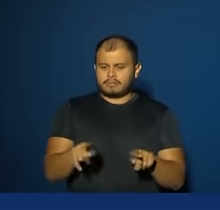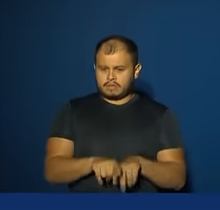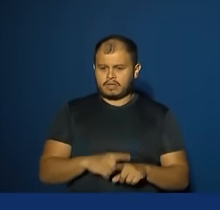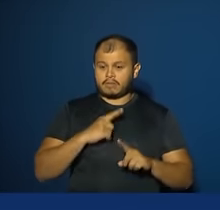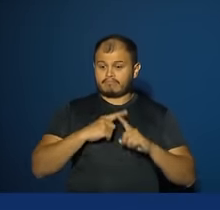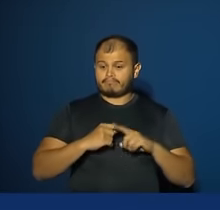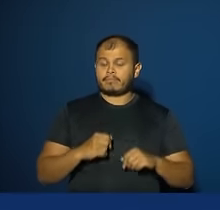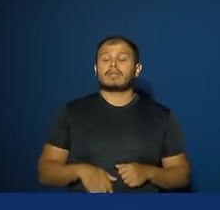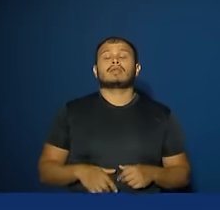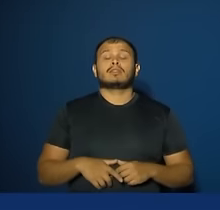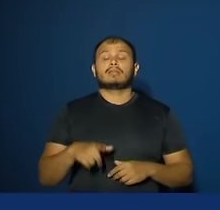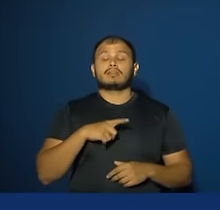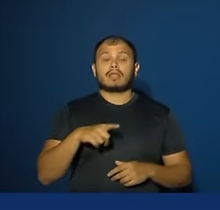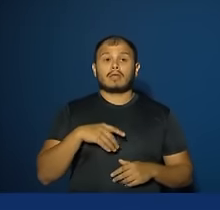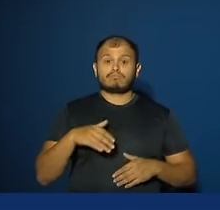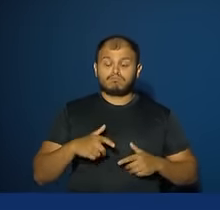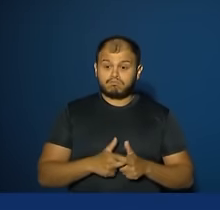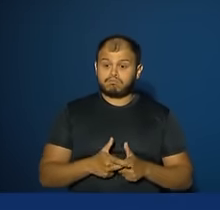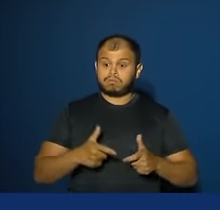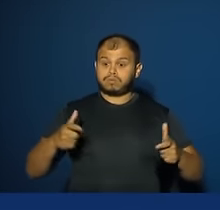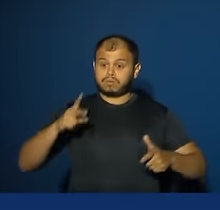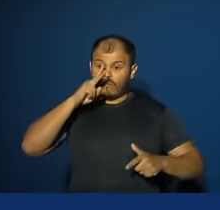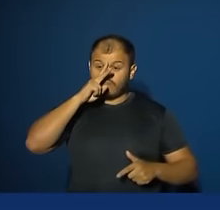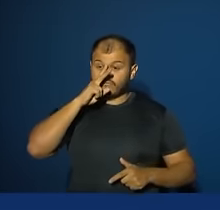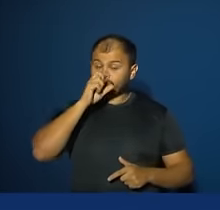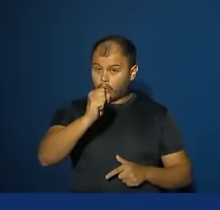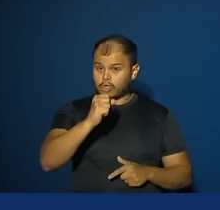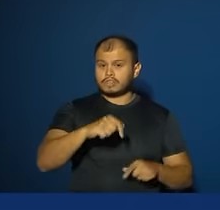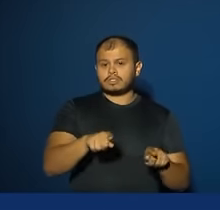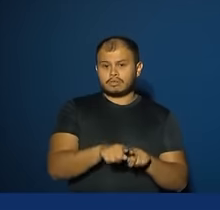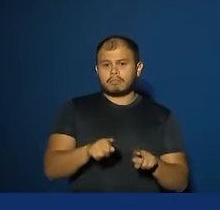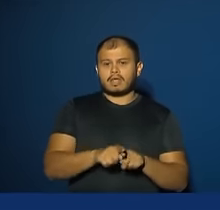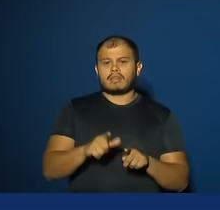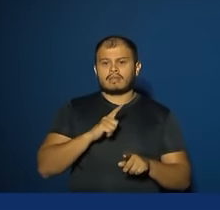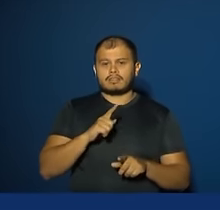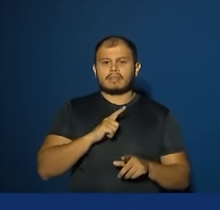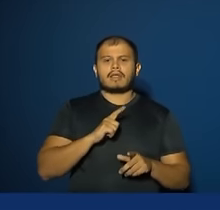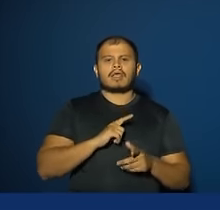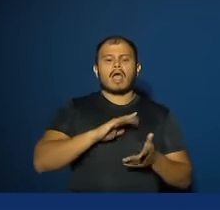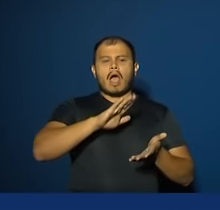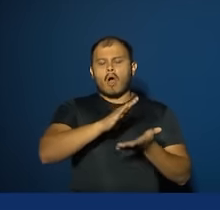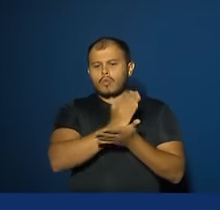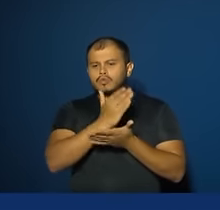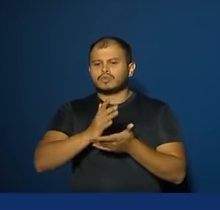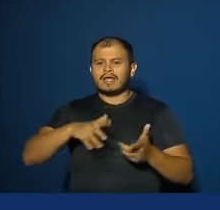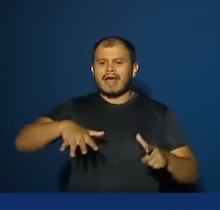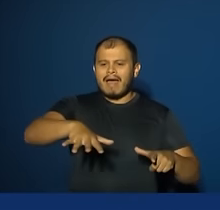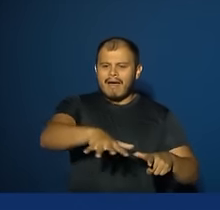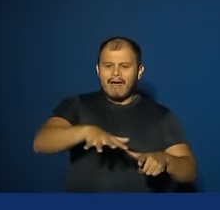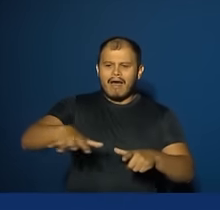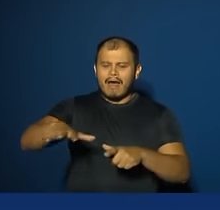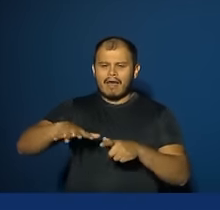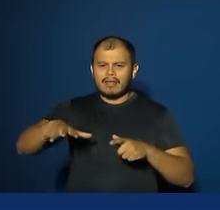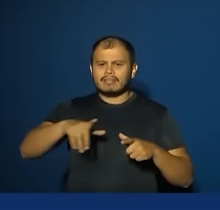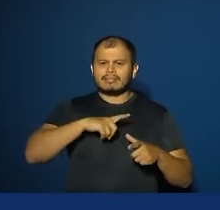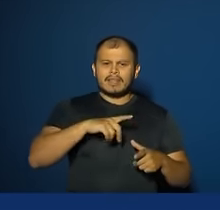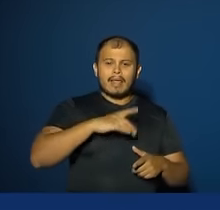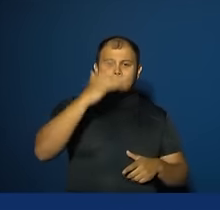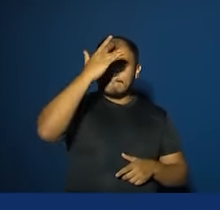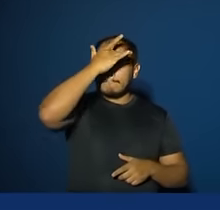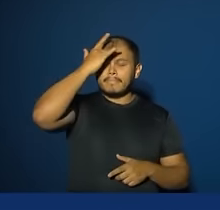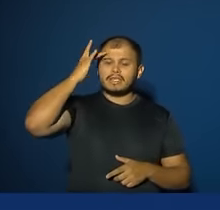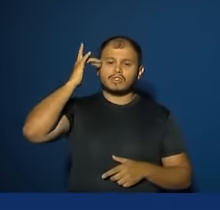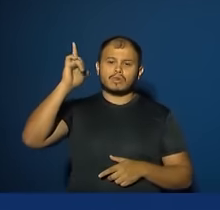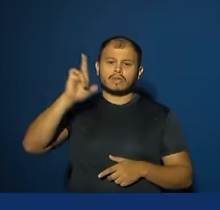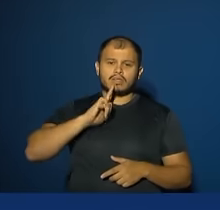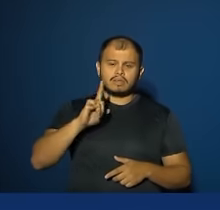uma história de um crescimento brutal e ainda fazendo layoffs, ou seja, há áreas nessas empresas que têm centenas de pessoas e estão passando